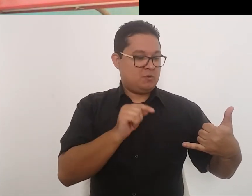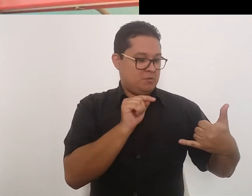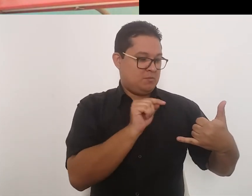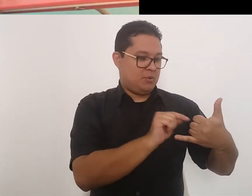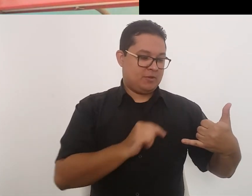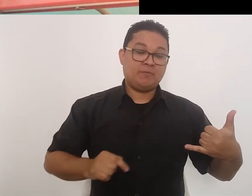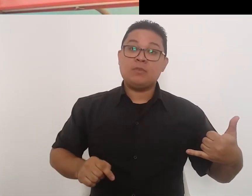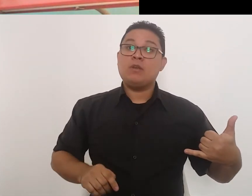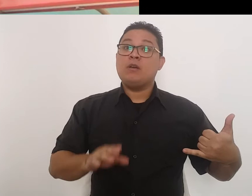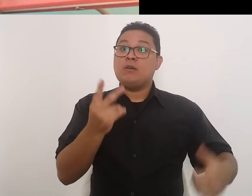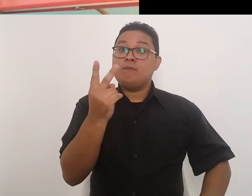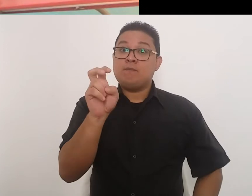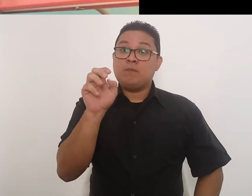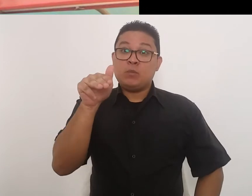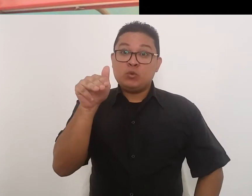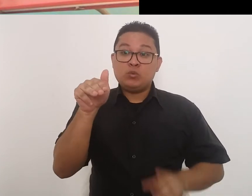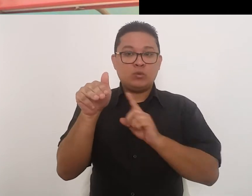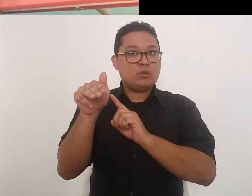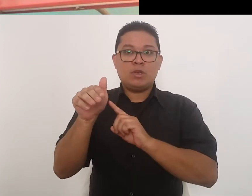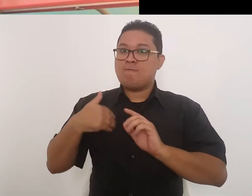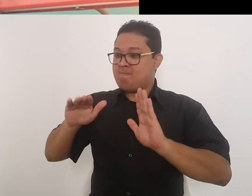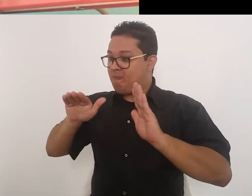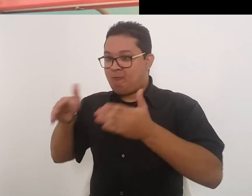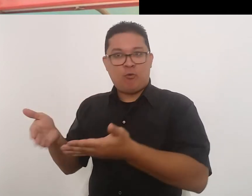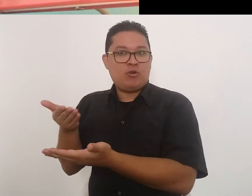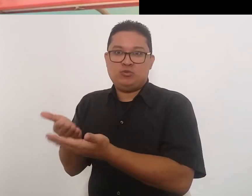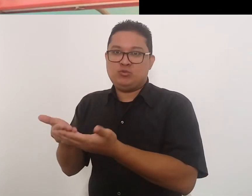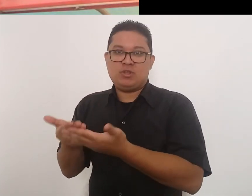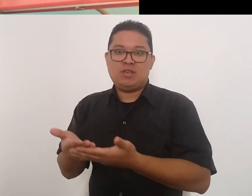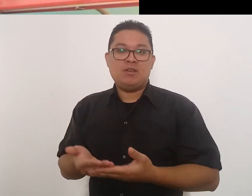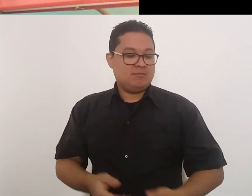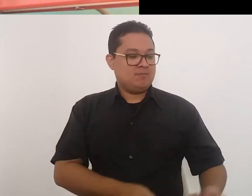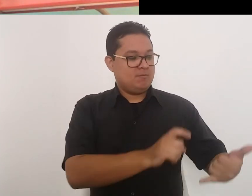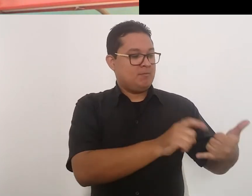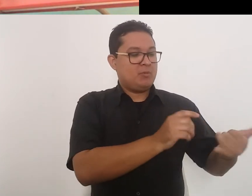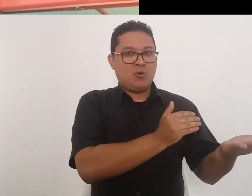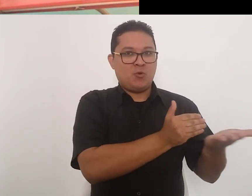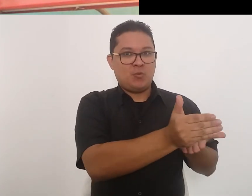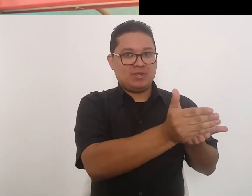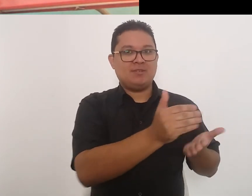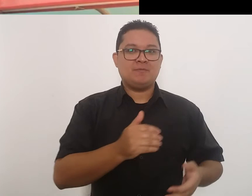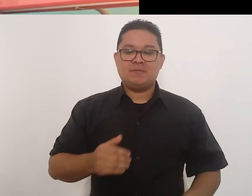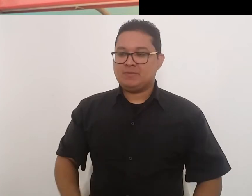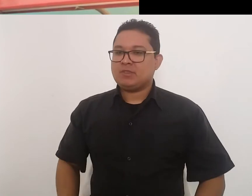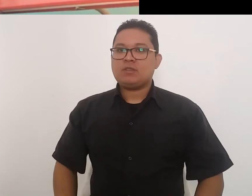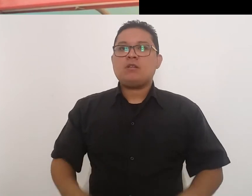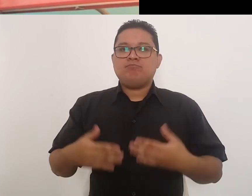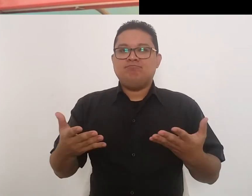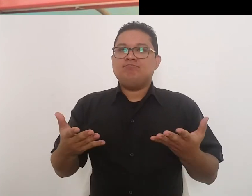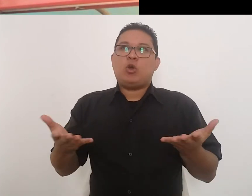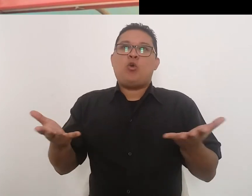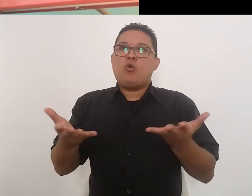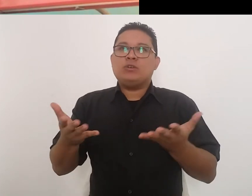exemplos de história, tá? Mas vocês obviamente podem utilizar várias disciplinas. Vamos dizer o seguinte, hoje o meu Pomodoro, o